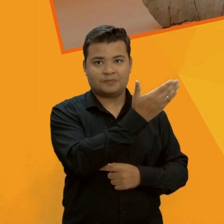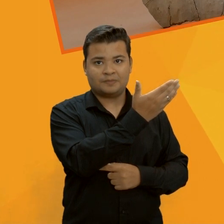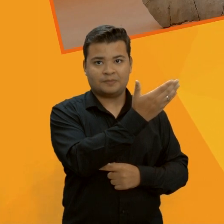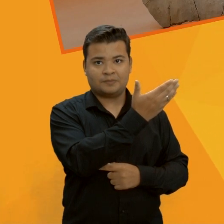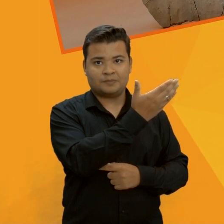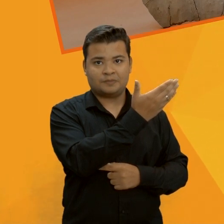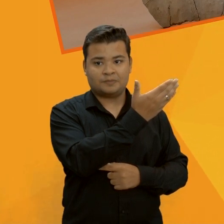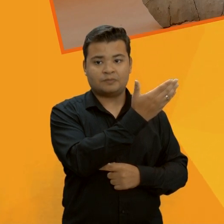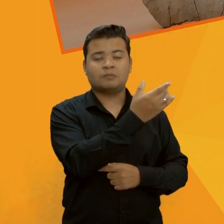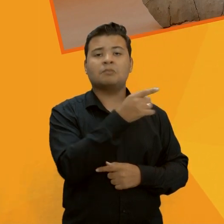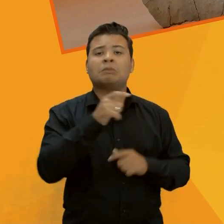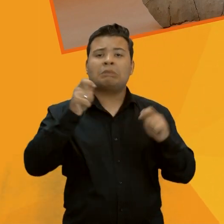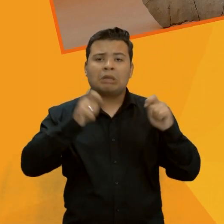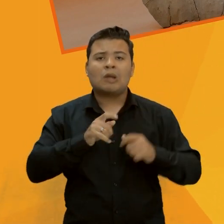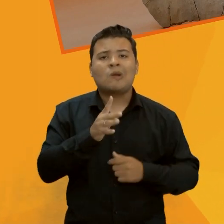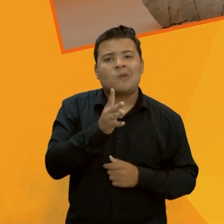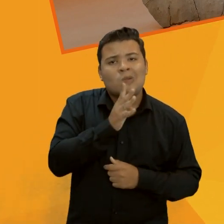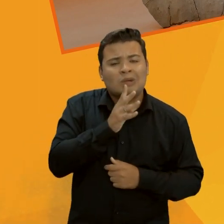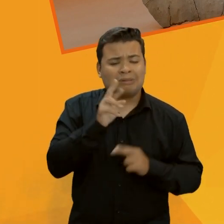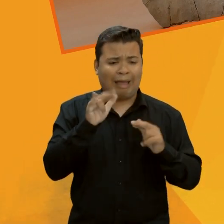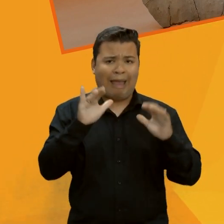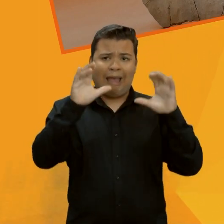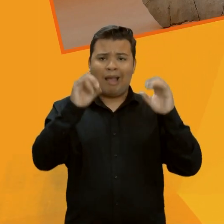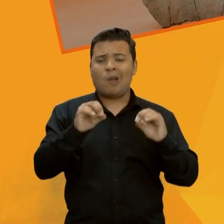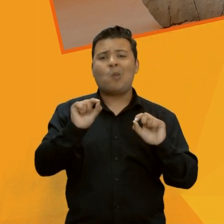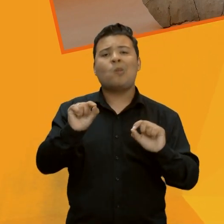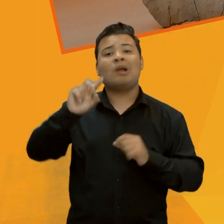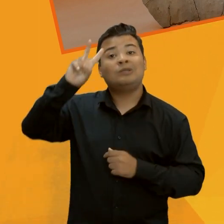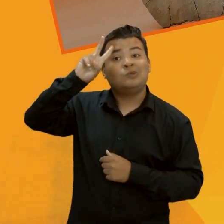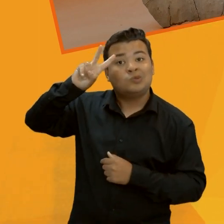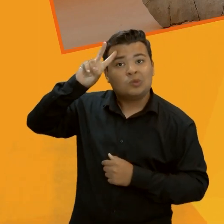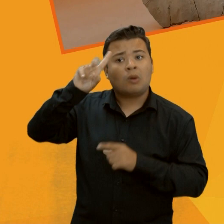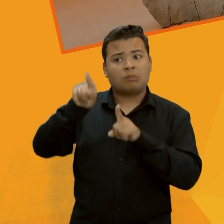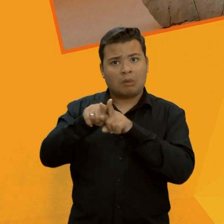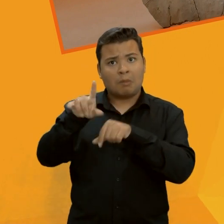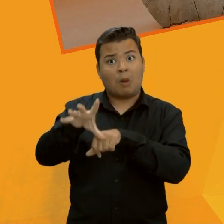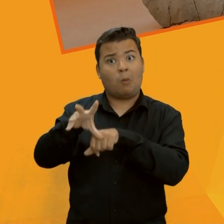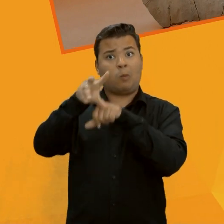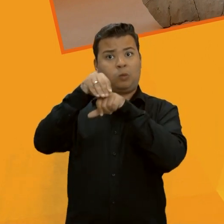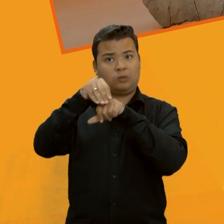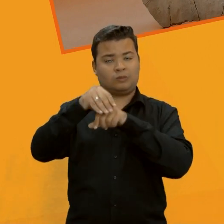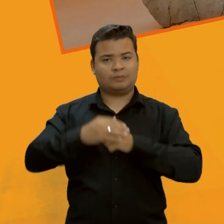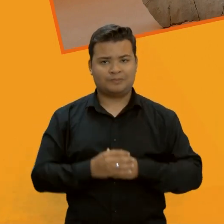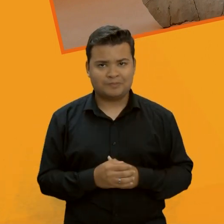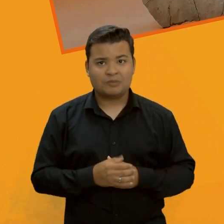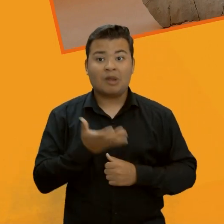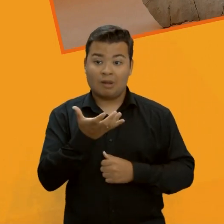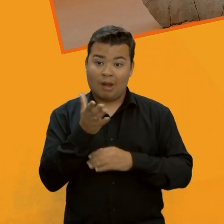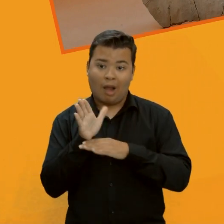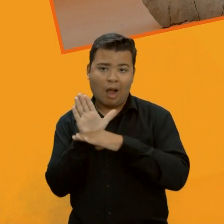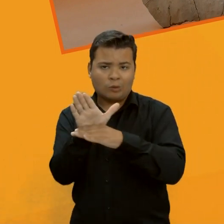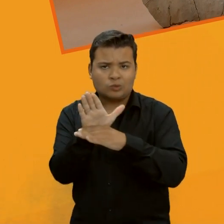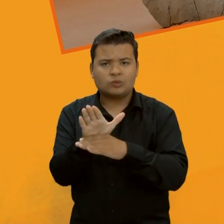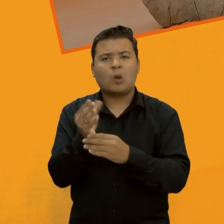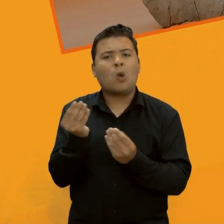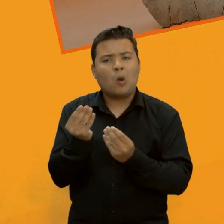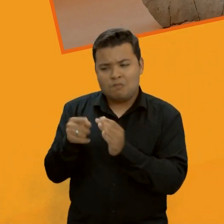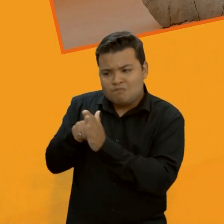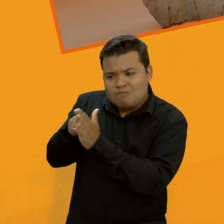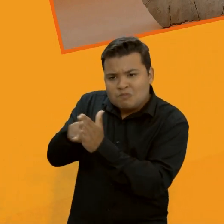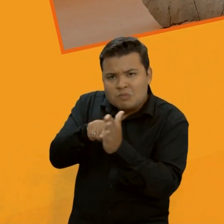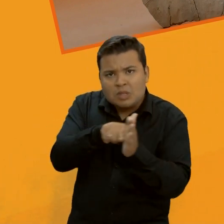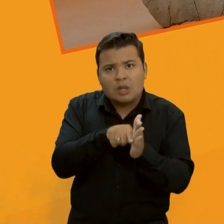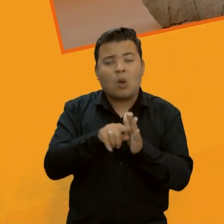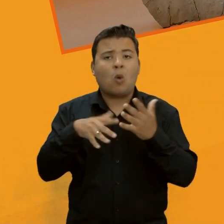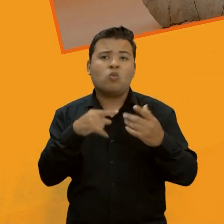acervo.museu.ufg.br e conheça riqueza em história e conhecimento. Se quiser colaborar com pesquisa ou tiver